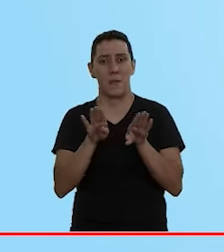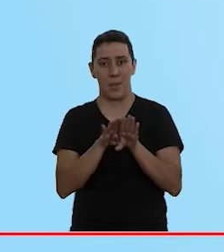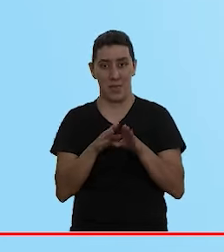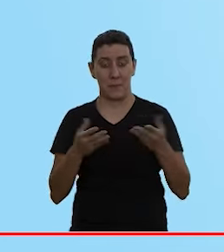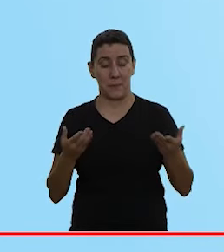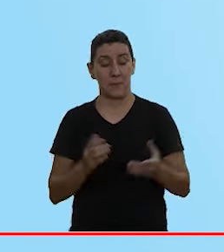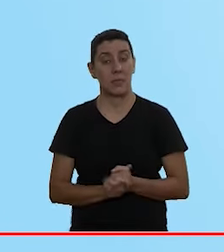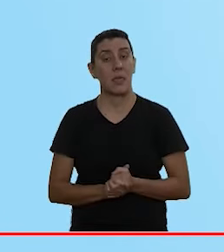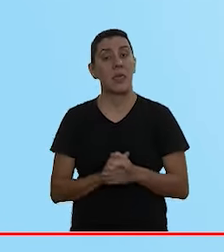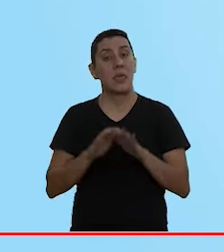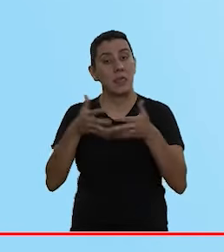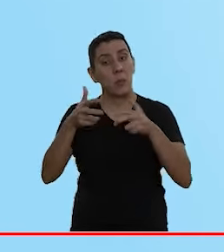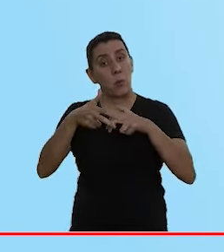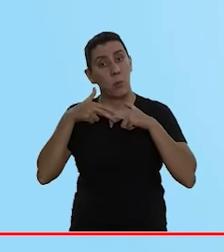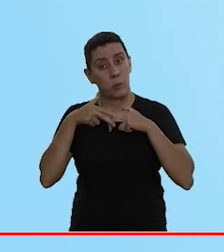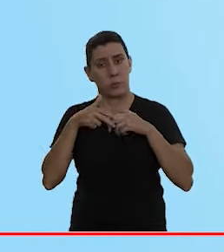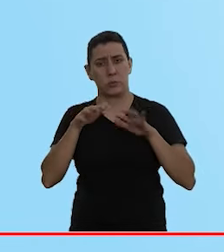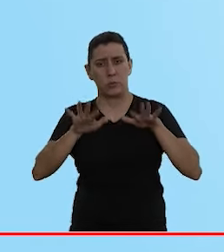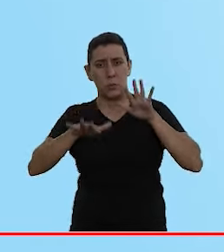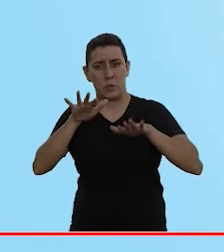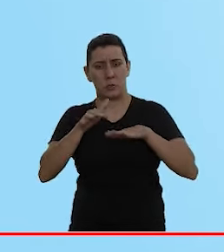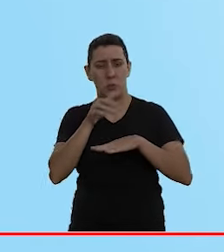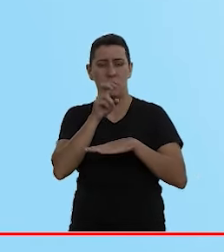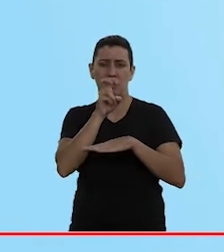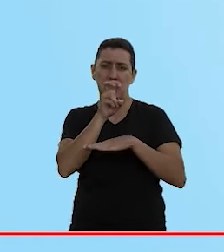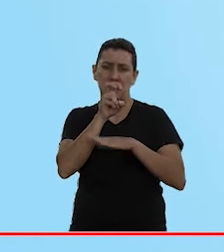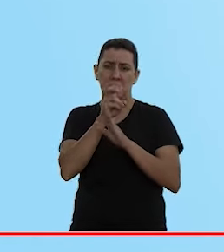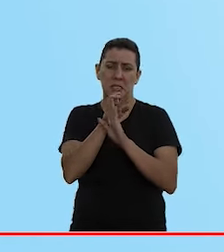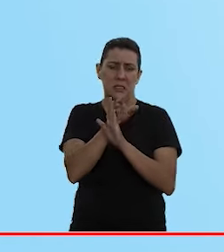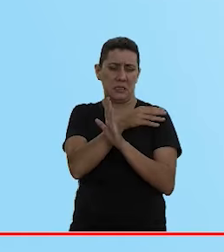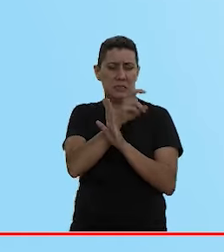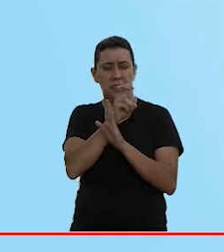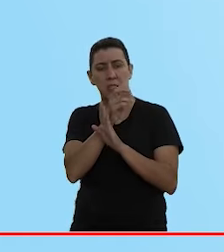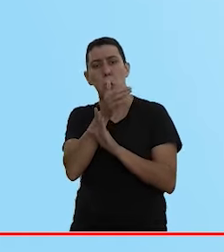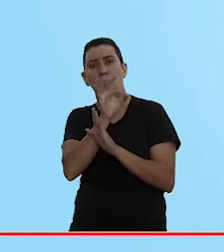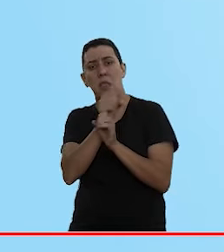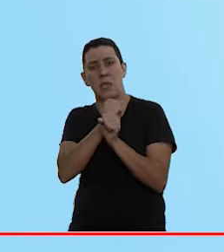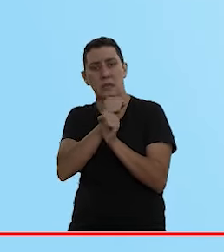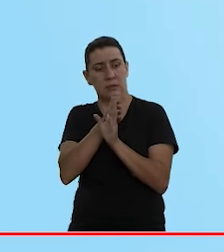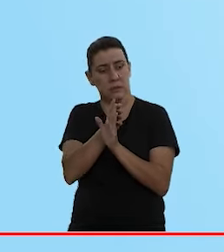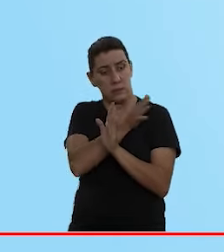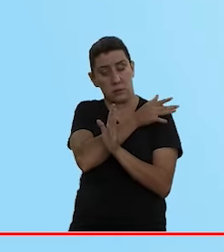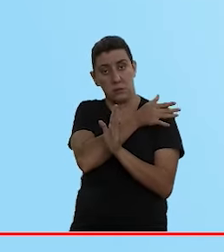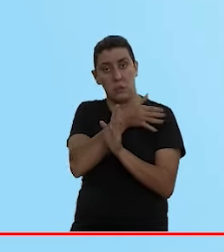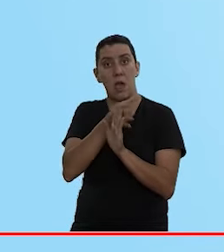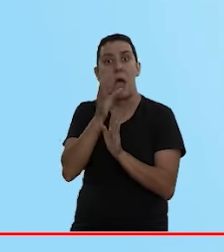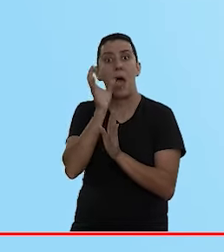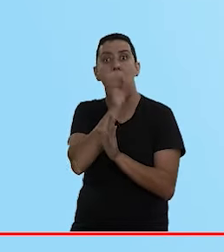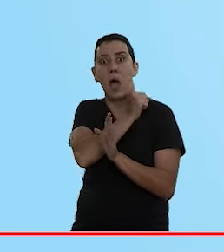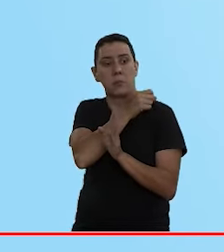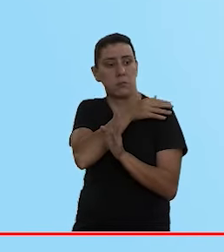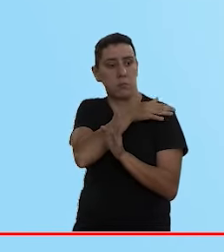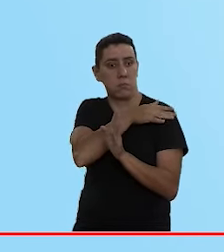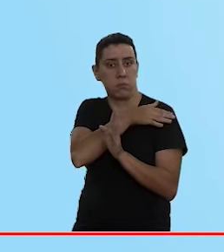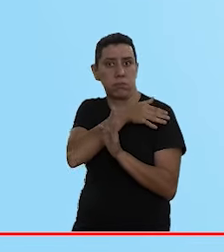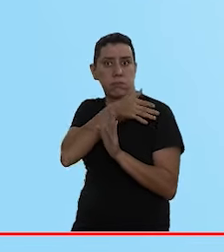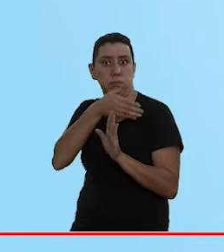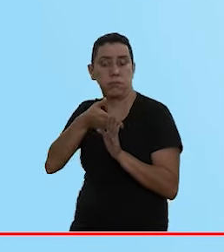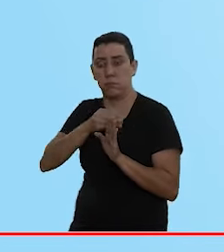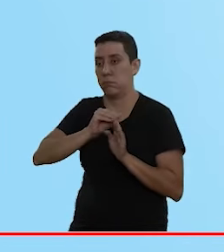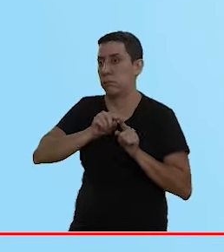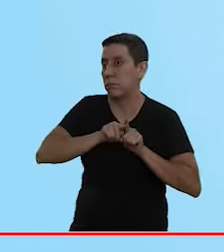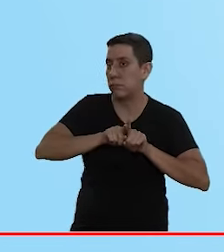10 anos, ocorreram dois fatores que foram fundamentais para uma evolução rápida e uma